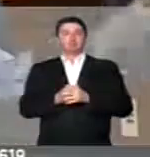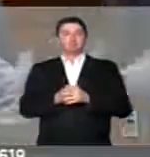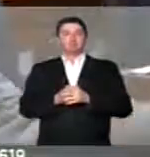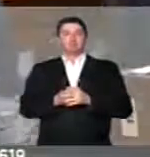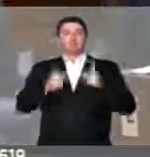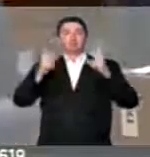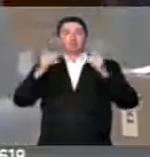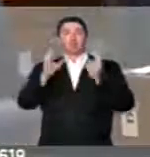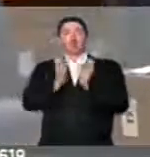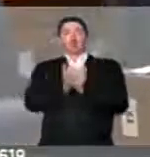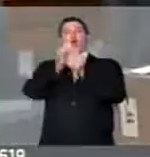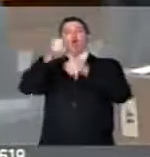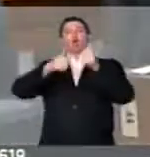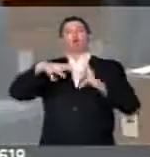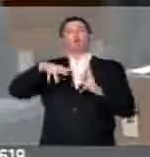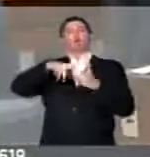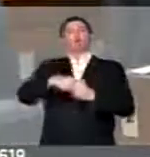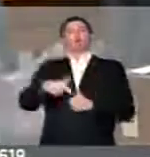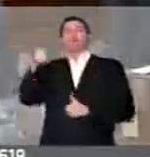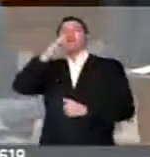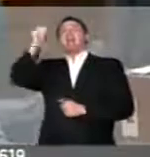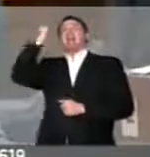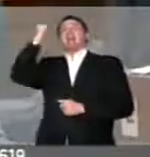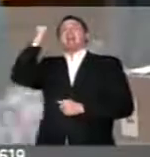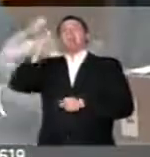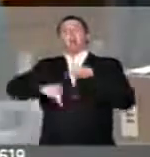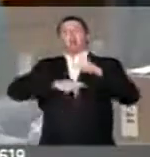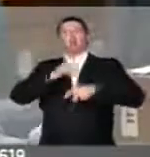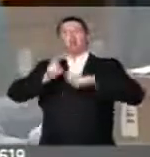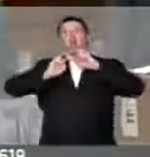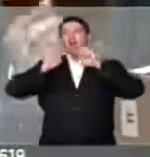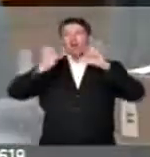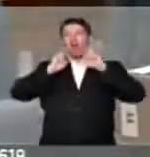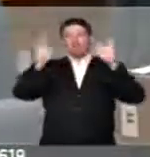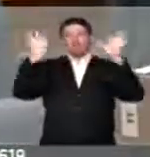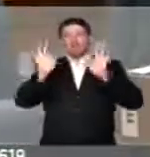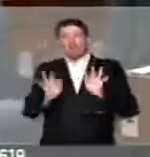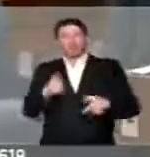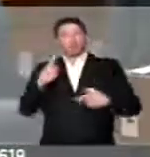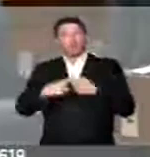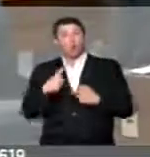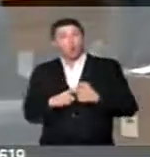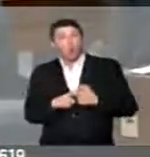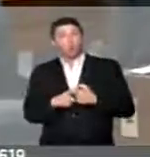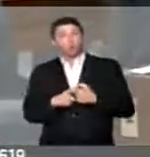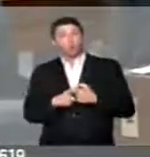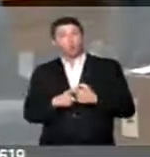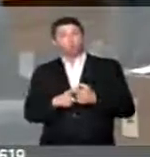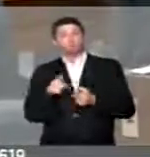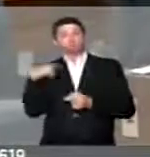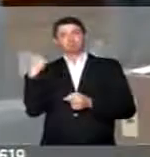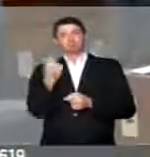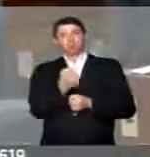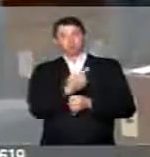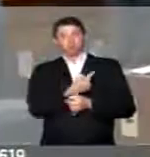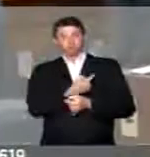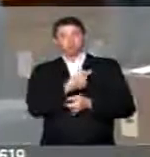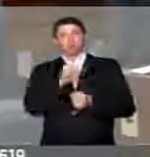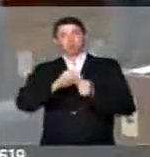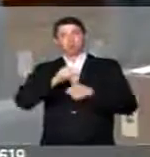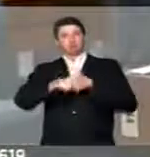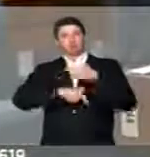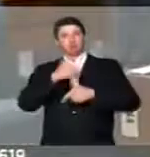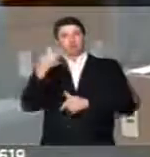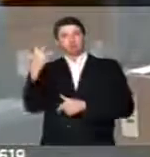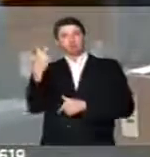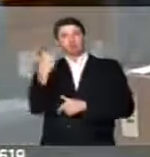ter ganhado uma Copa do Mundo. O povo na rua, feliz. Feliz por quê? Porque nós estamos fazendo um